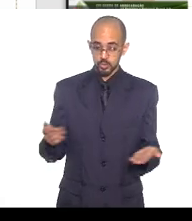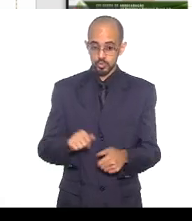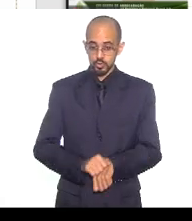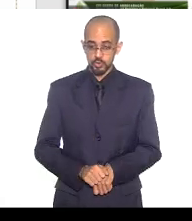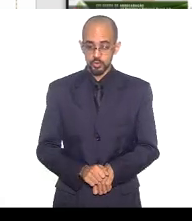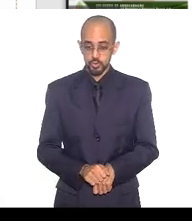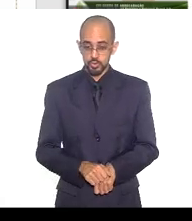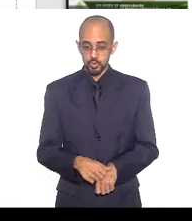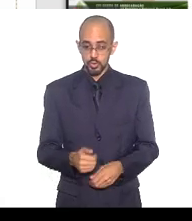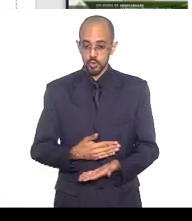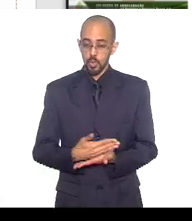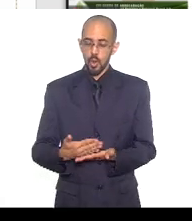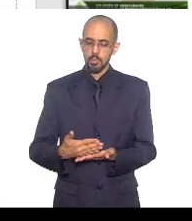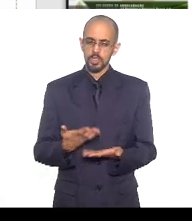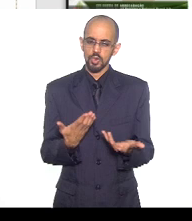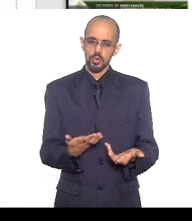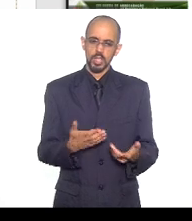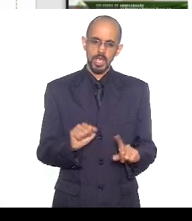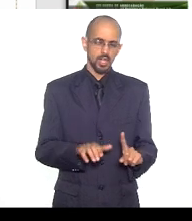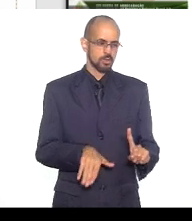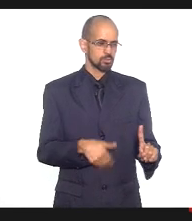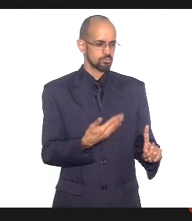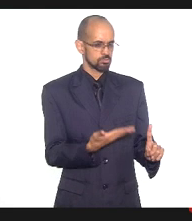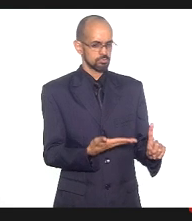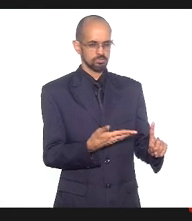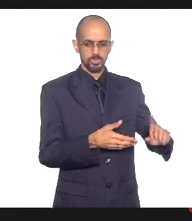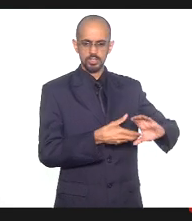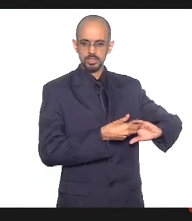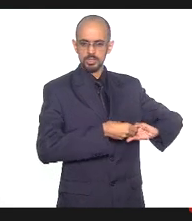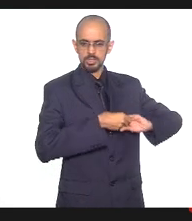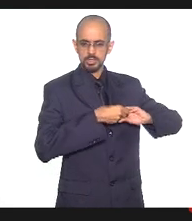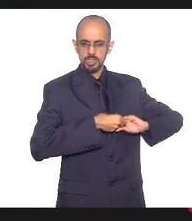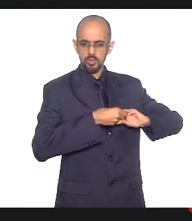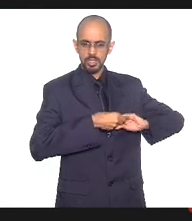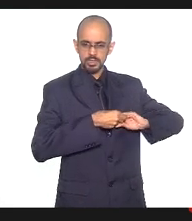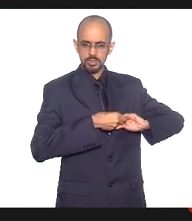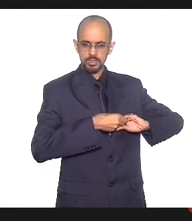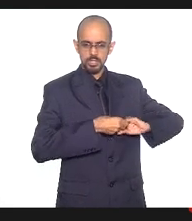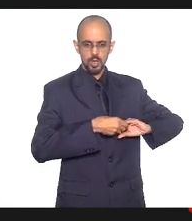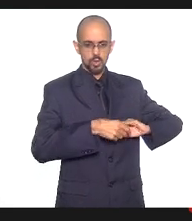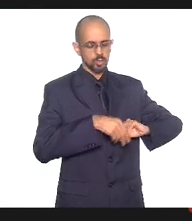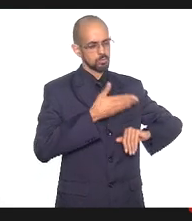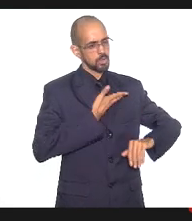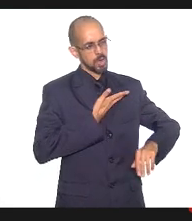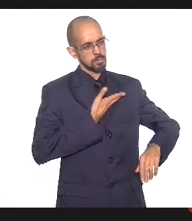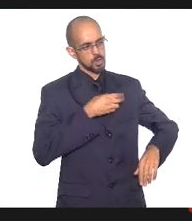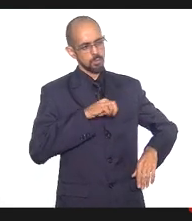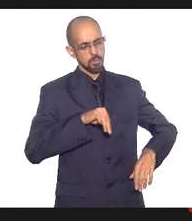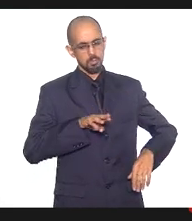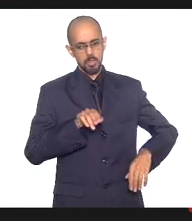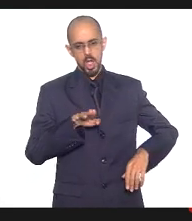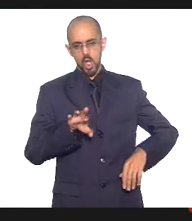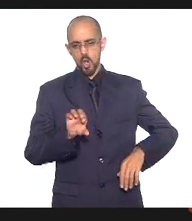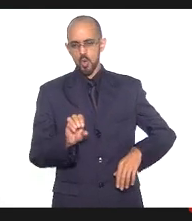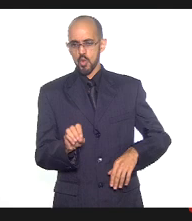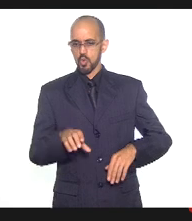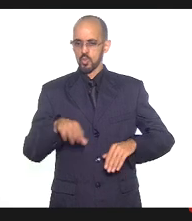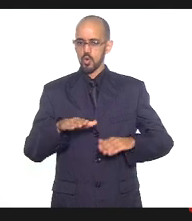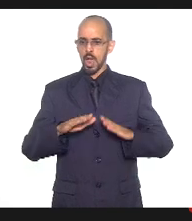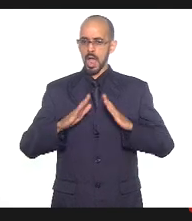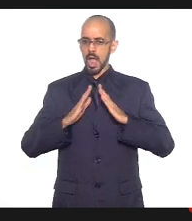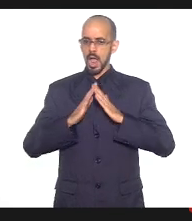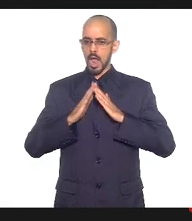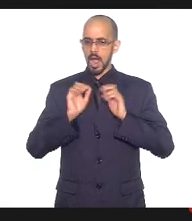de referendar aí as saudações já feitas pelo meu colega Mauro a esta casa e aos deputados e deputadas